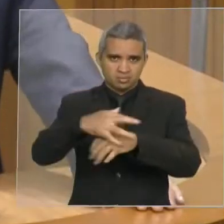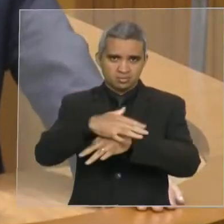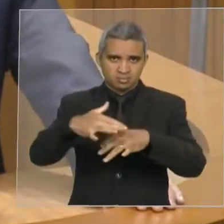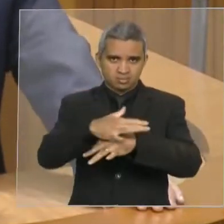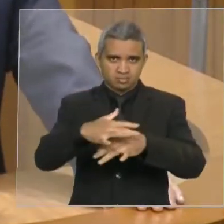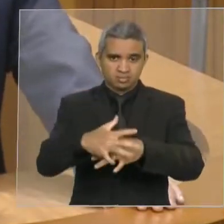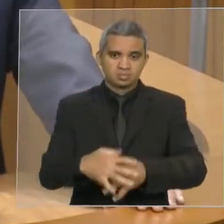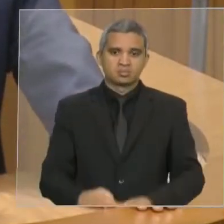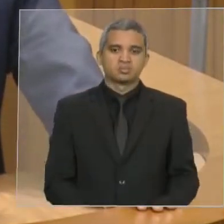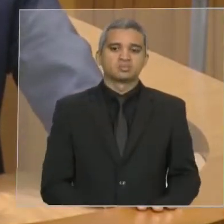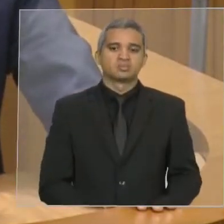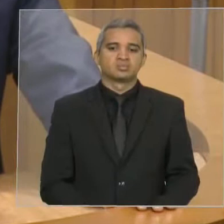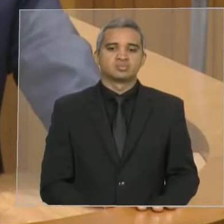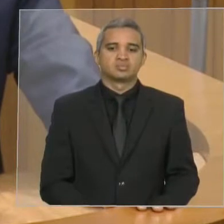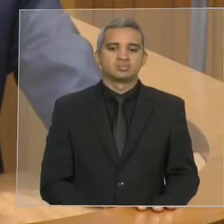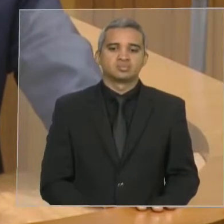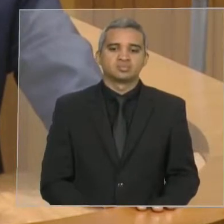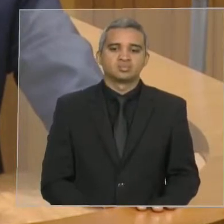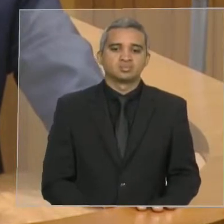e